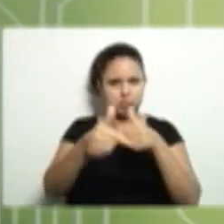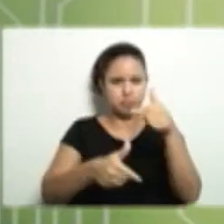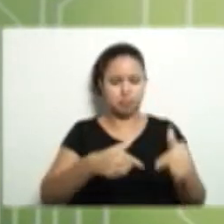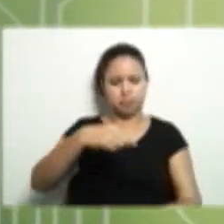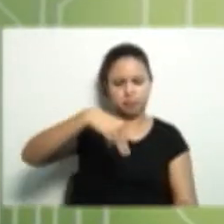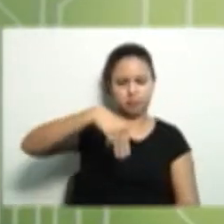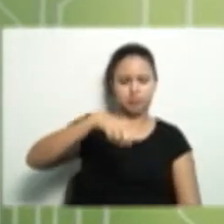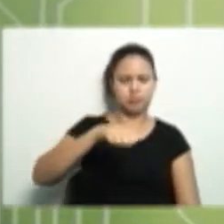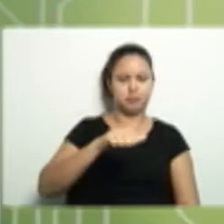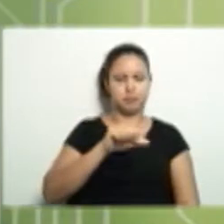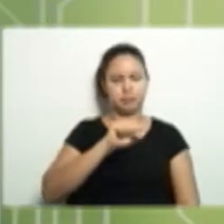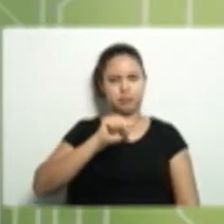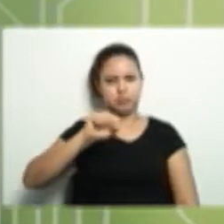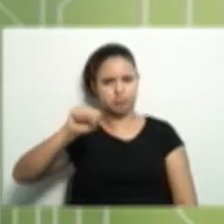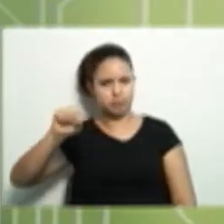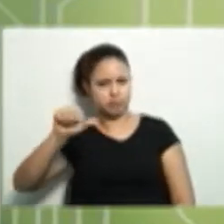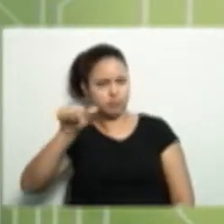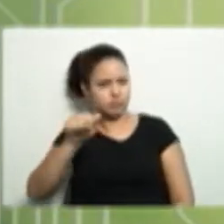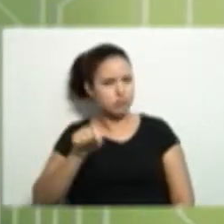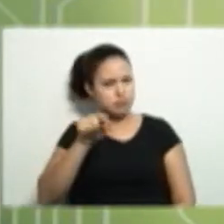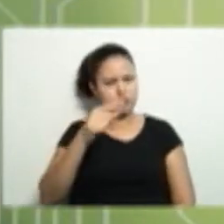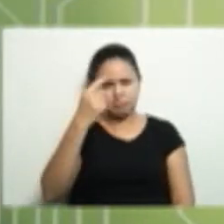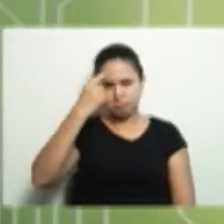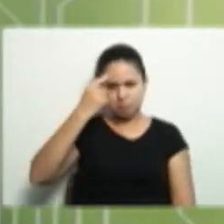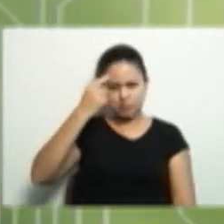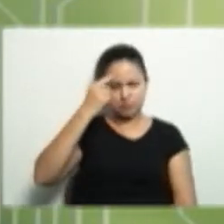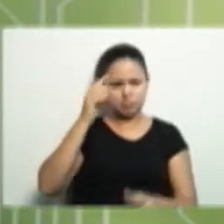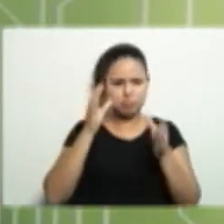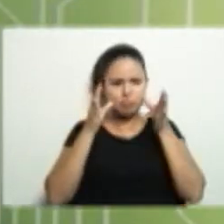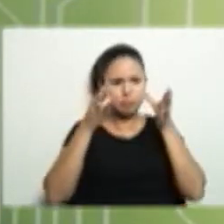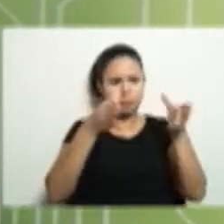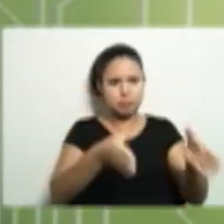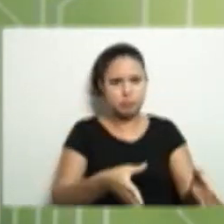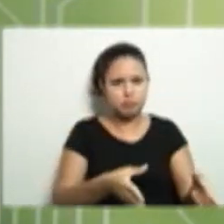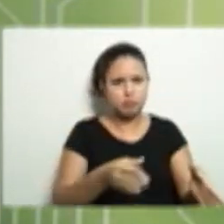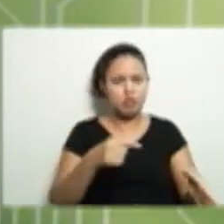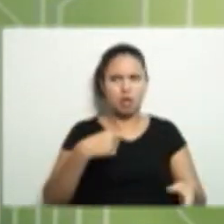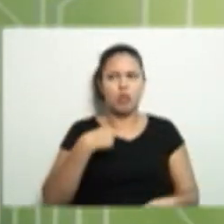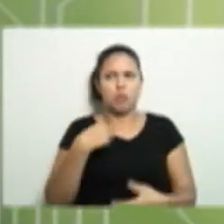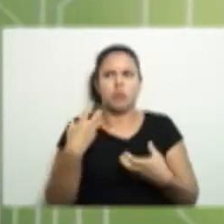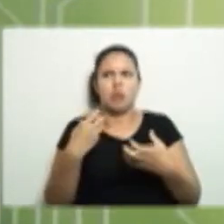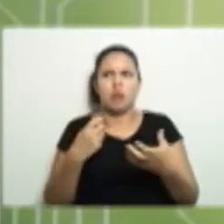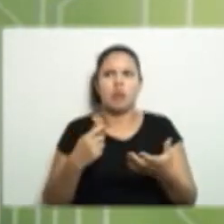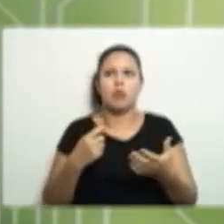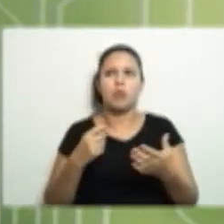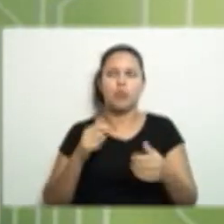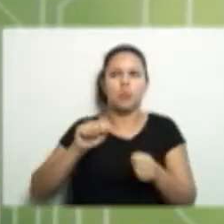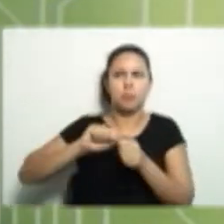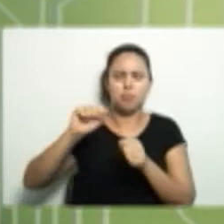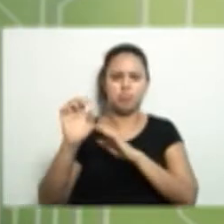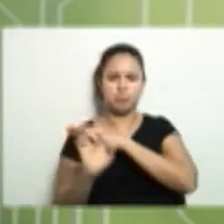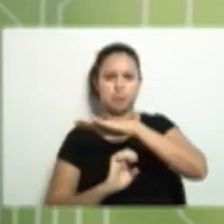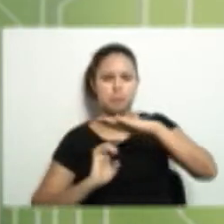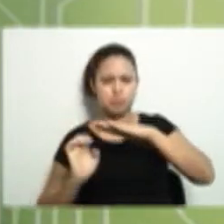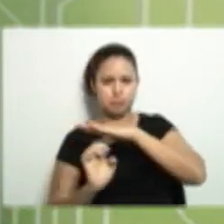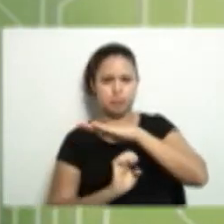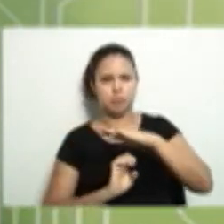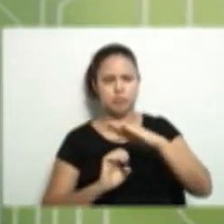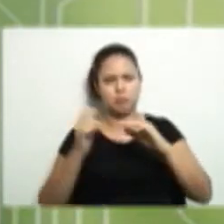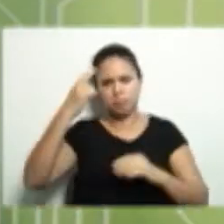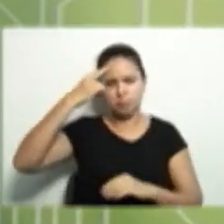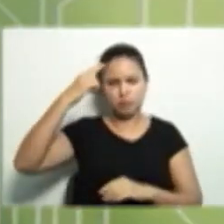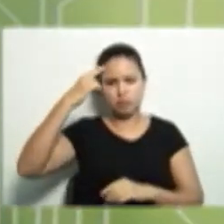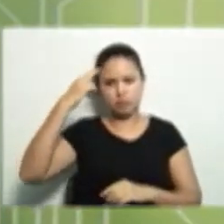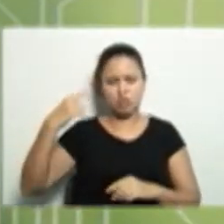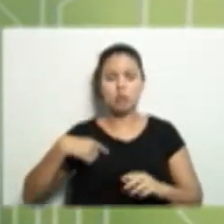uma empresa que vai fazer terraplanagem, o que você precisa fazer é investir em máquinas e equipamentos para, a partir daí,